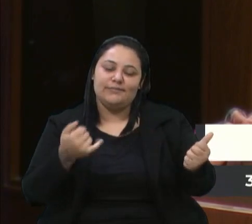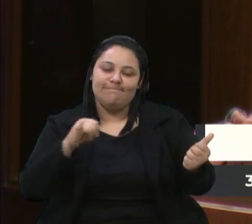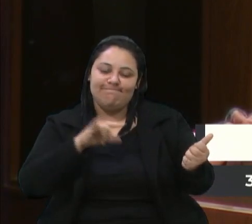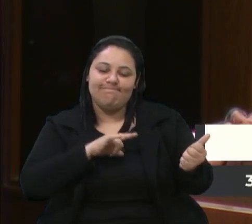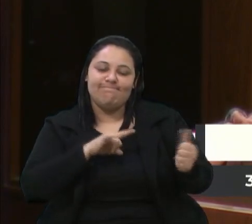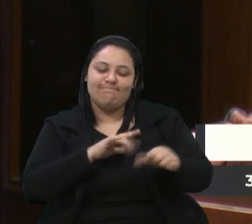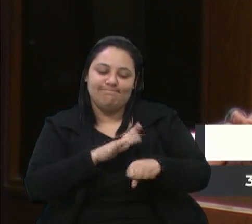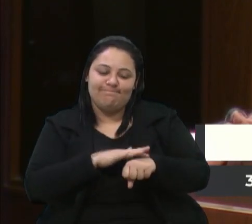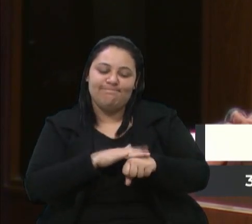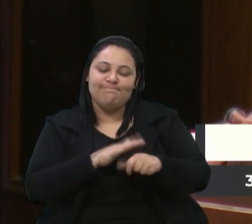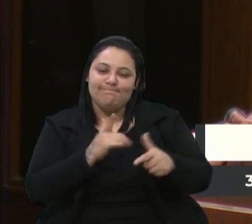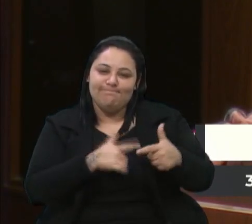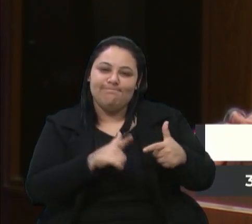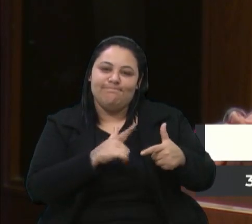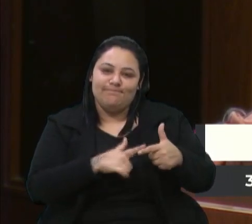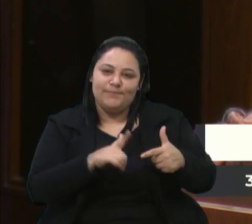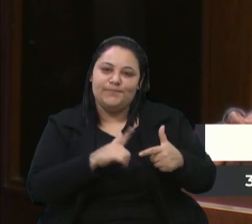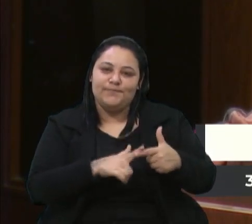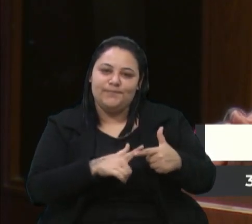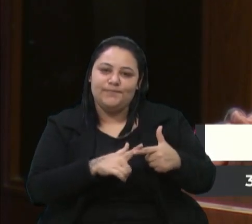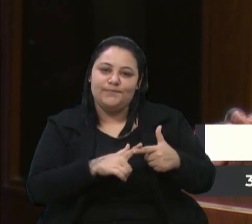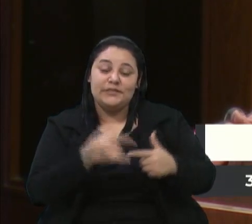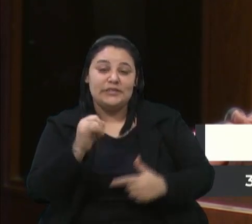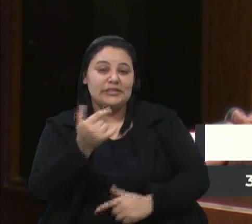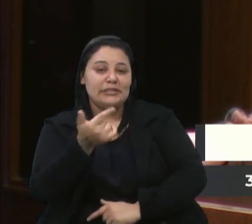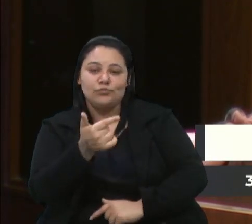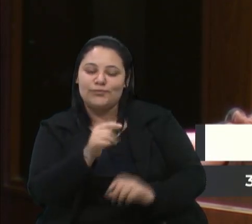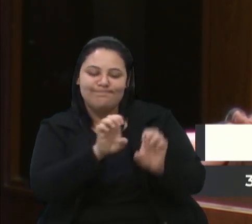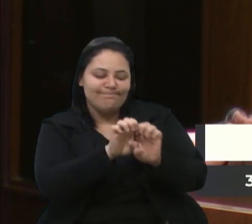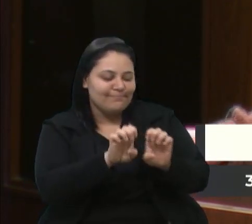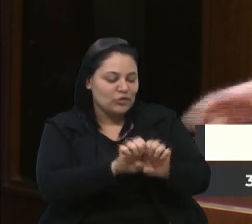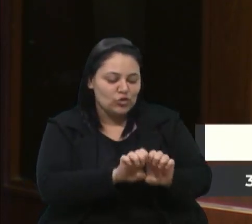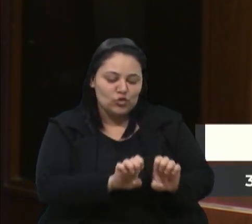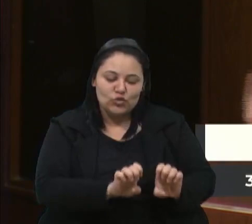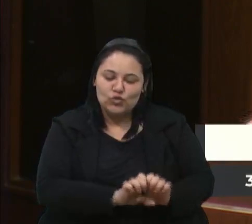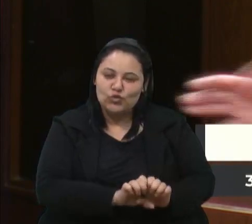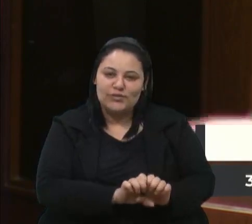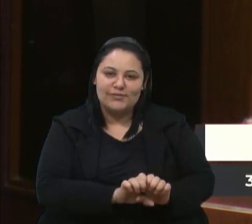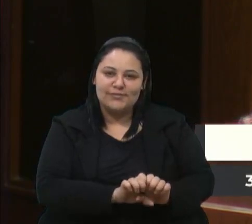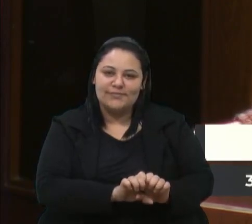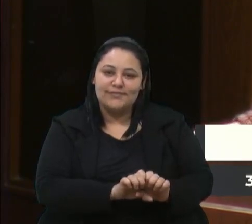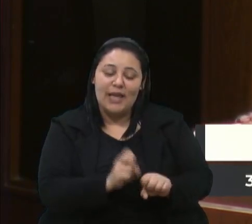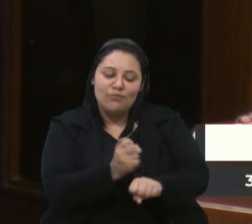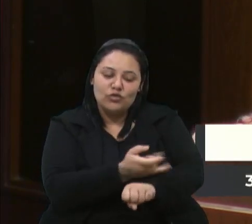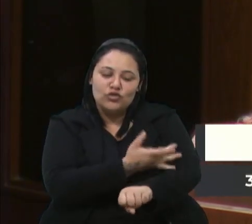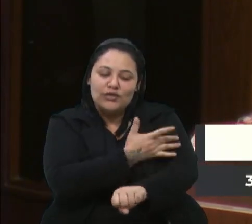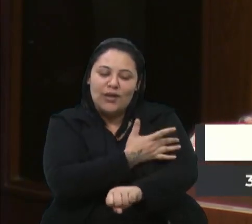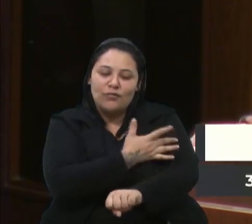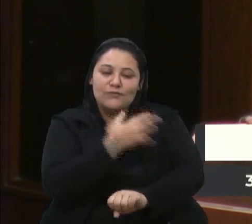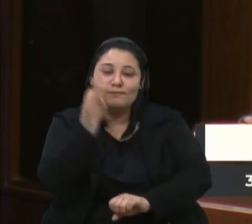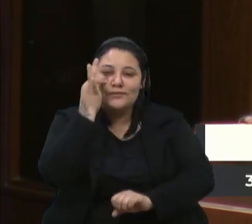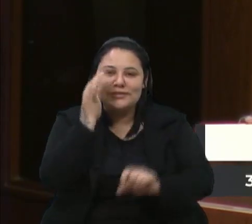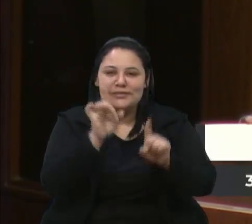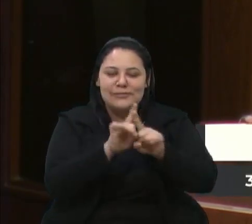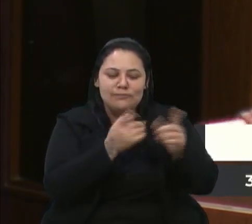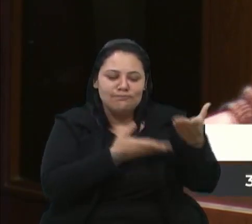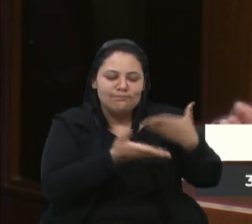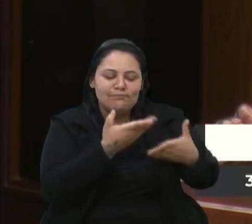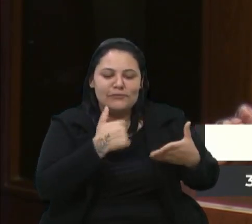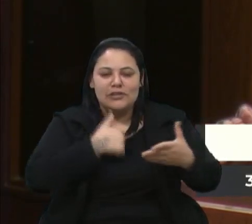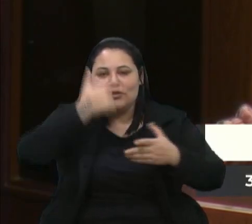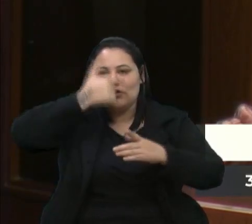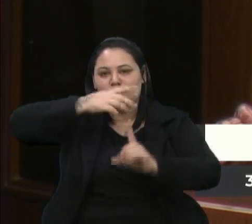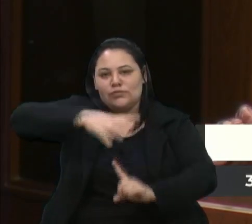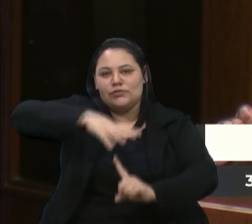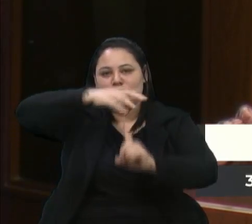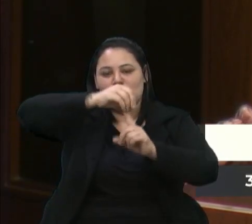de saúde. E quando a gente não tem estrutura para lidar com isso, eu acho que é um dos principais problemas